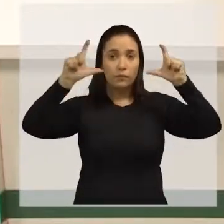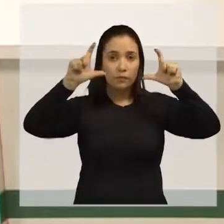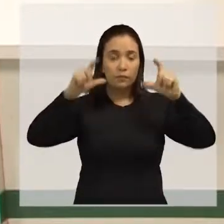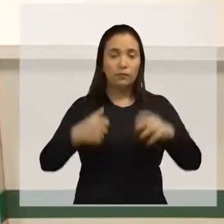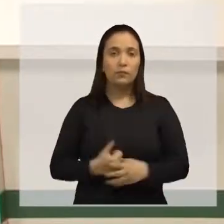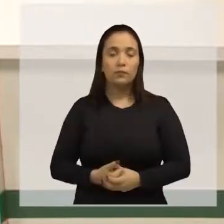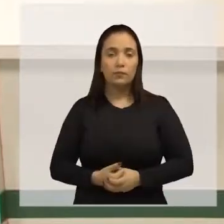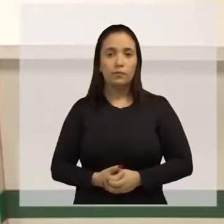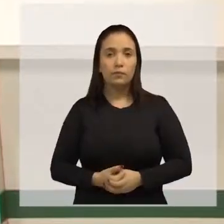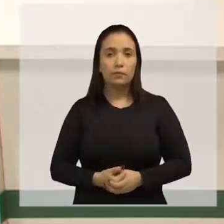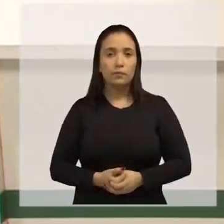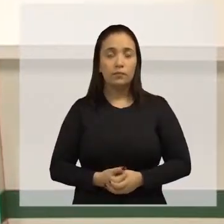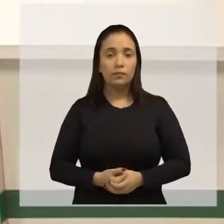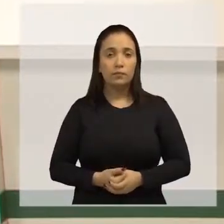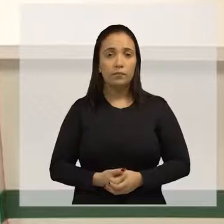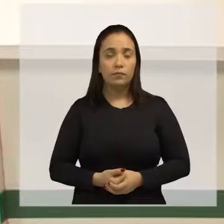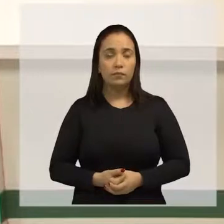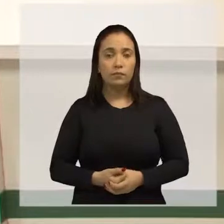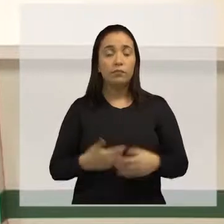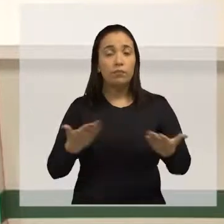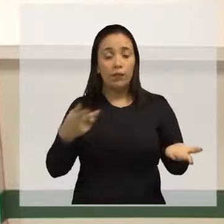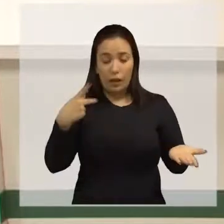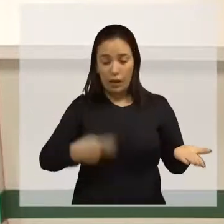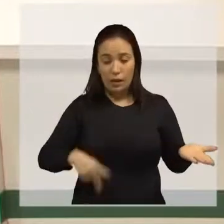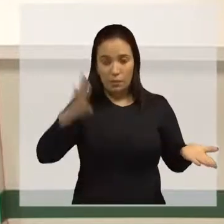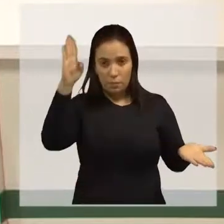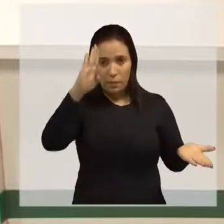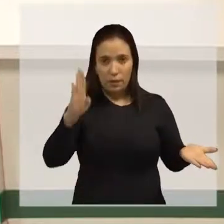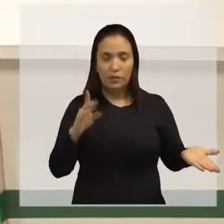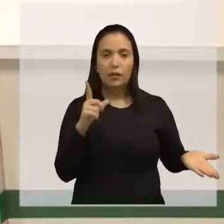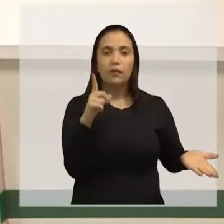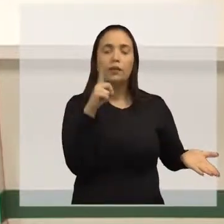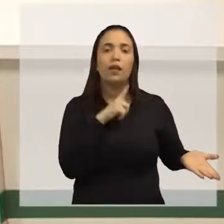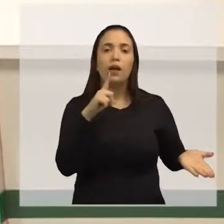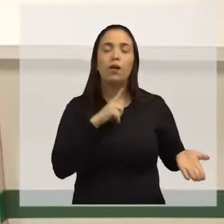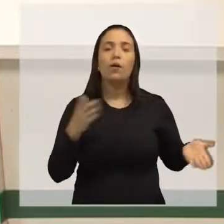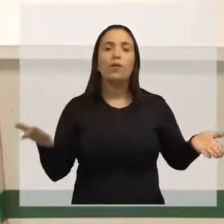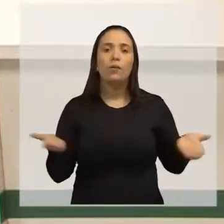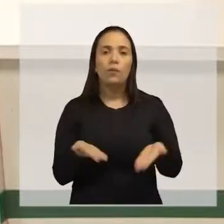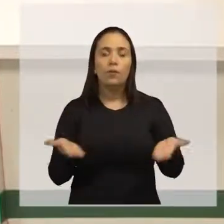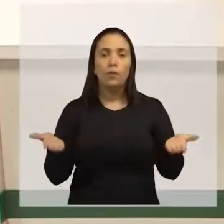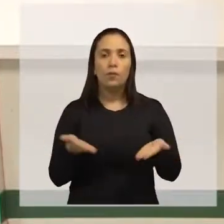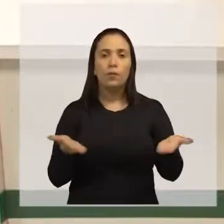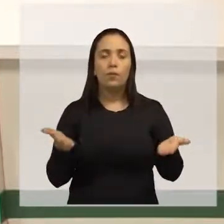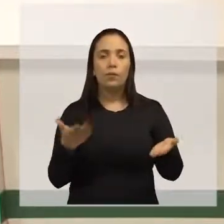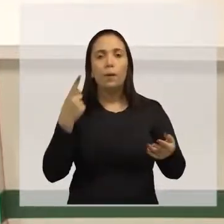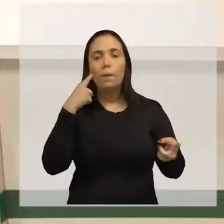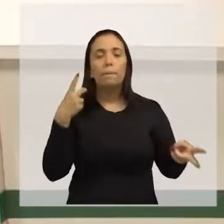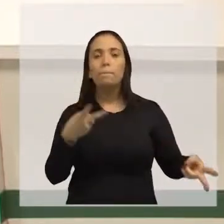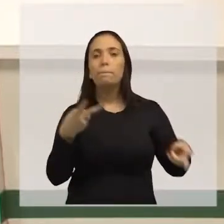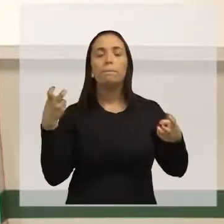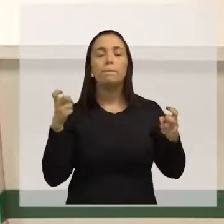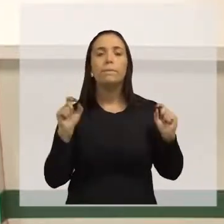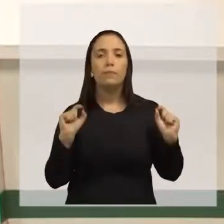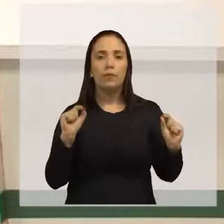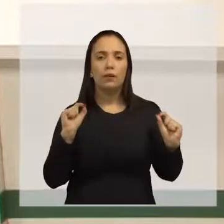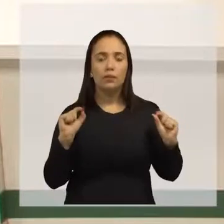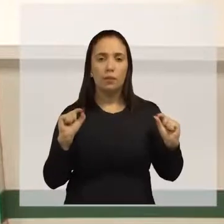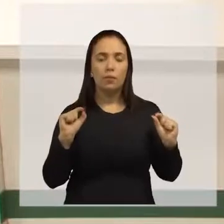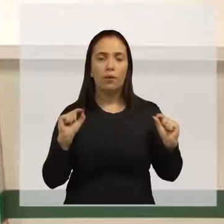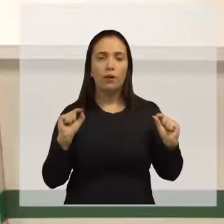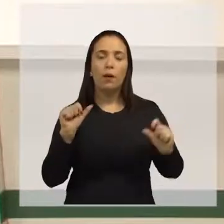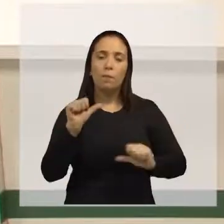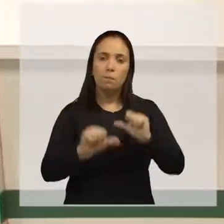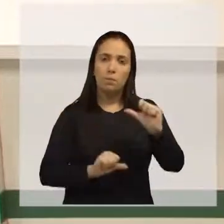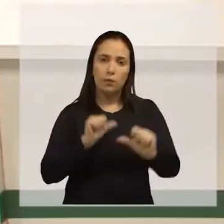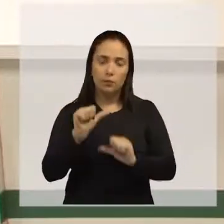na realidade, um país hoje em que as pessoas notam que as mudanças são necessárias. Já